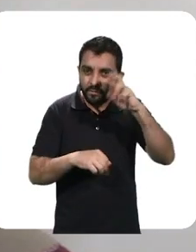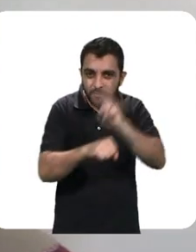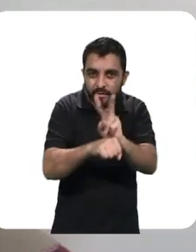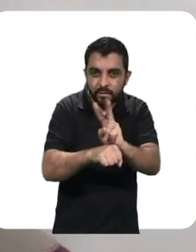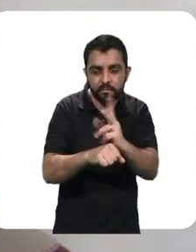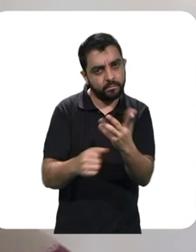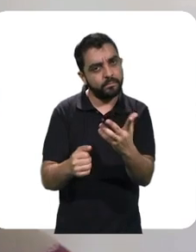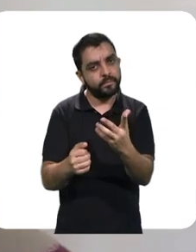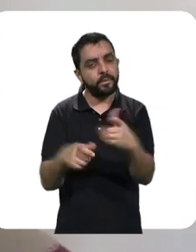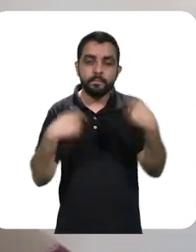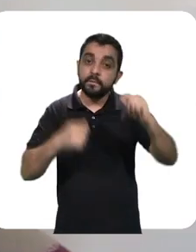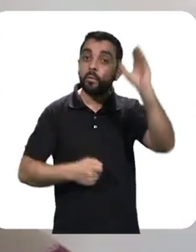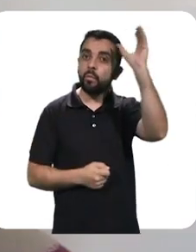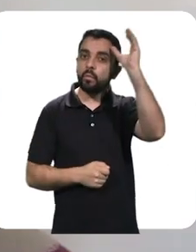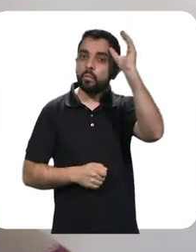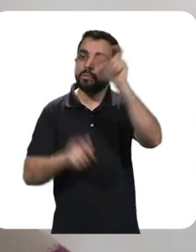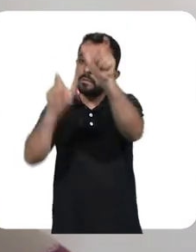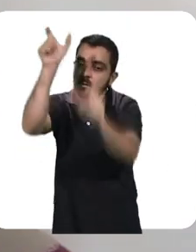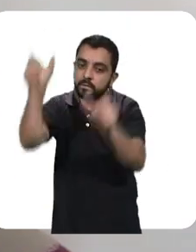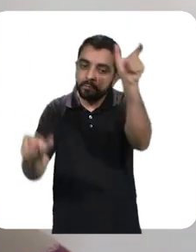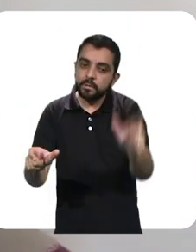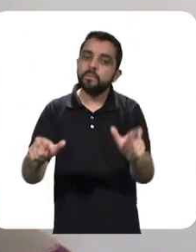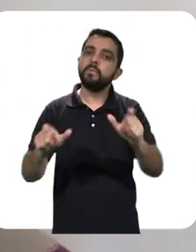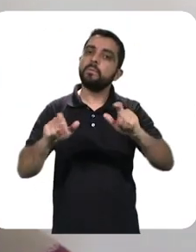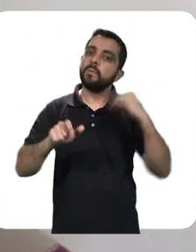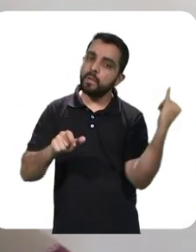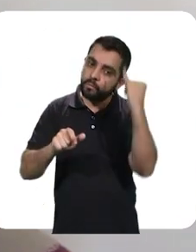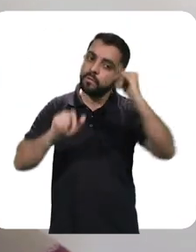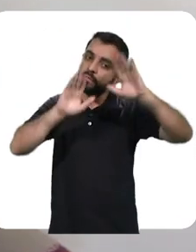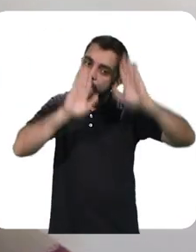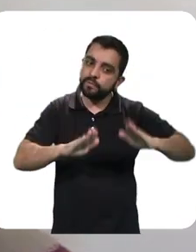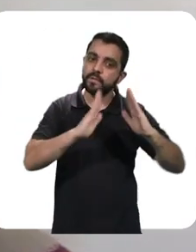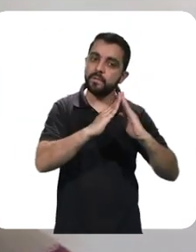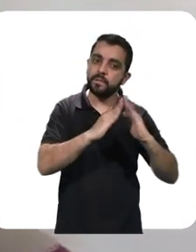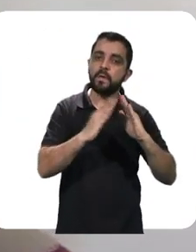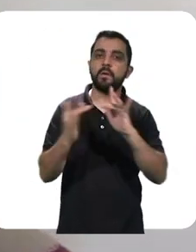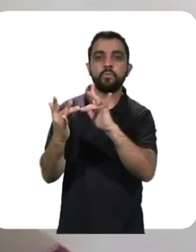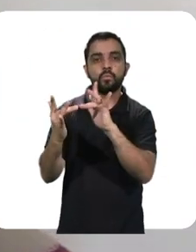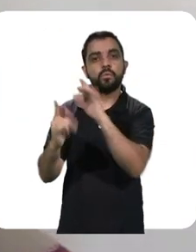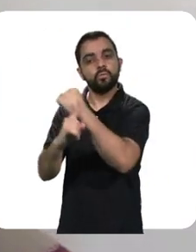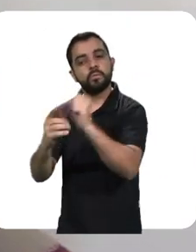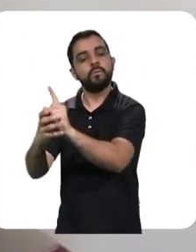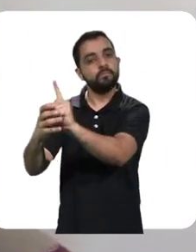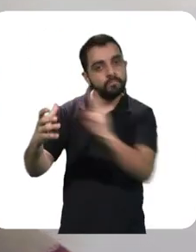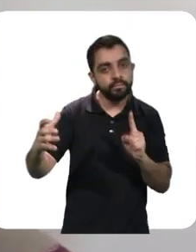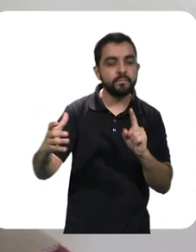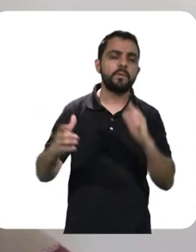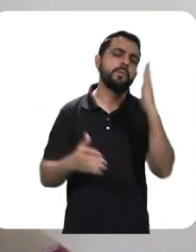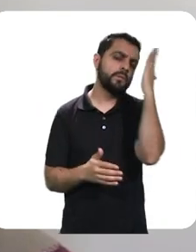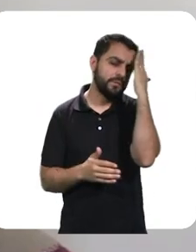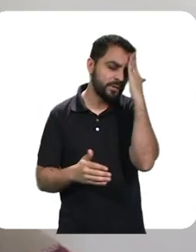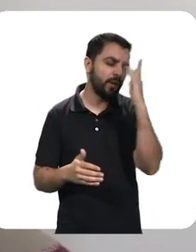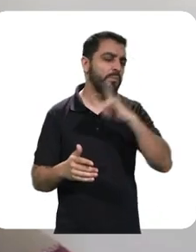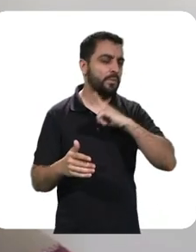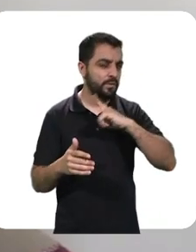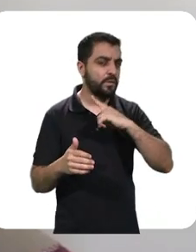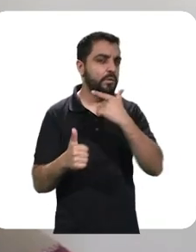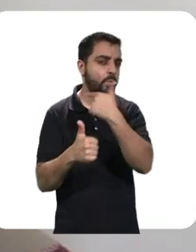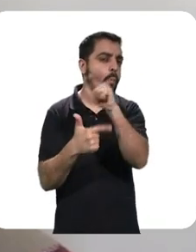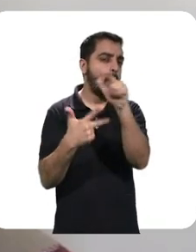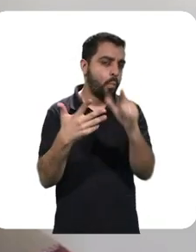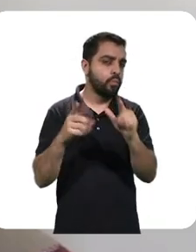né? Se as pessoas tivessem consciência da importância de ficar em casa... Mas eu sei que esse é um assunto polêmico, eu sei que existem vários,